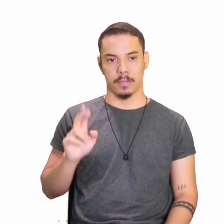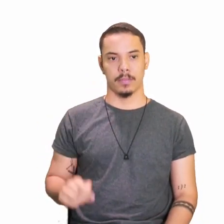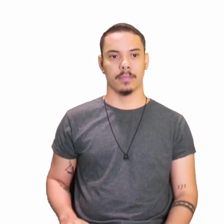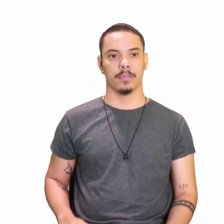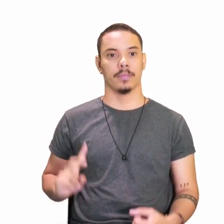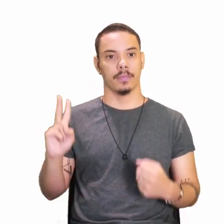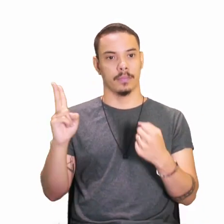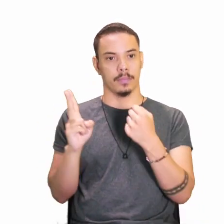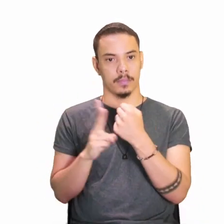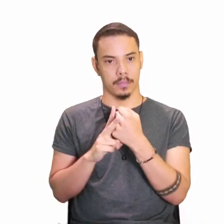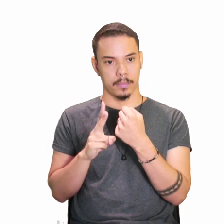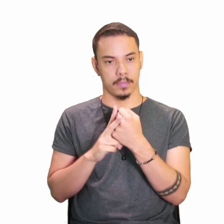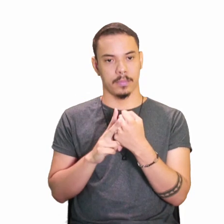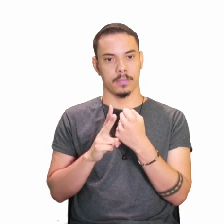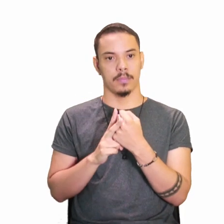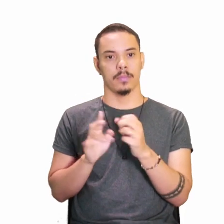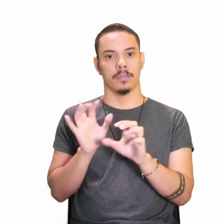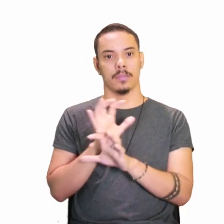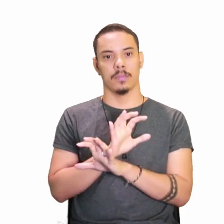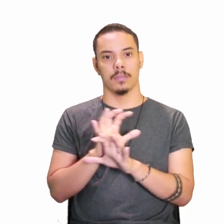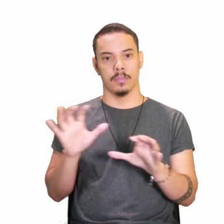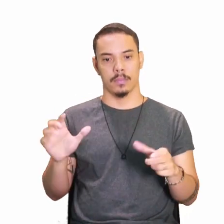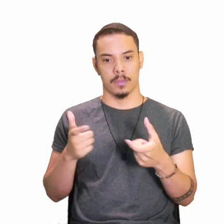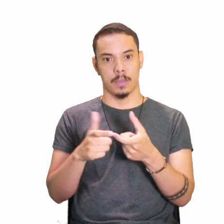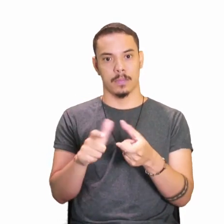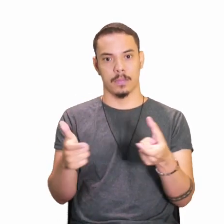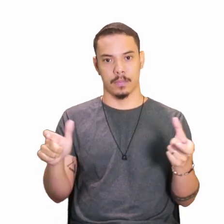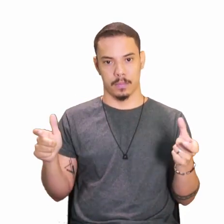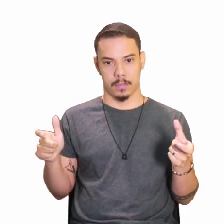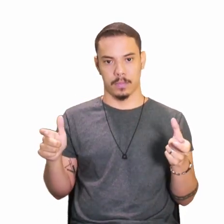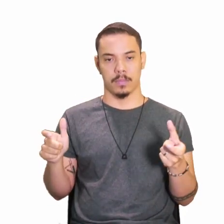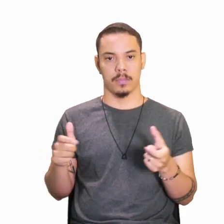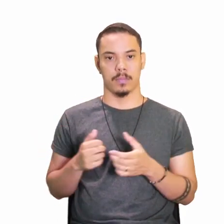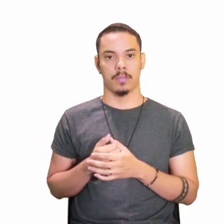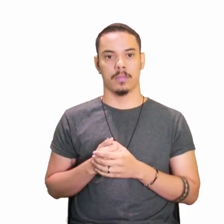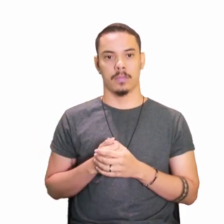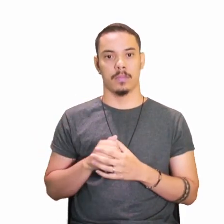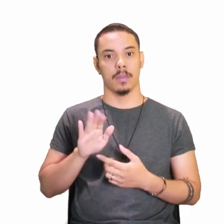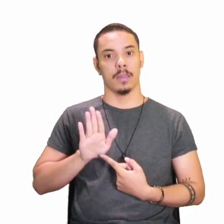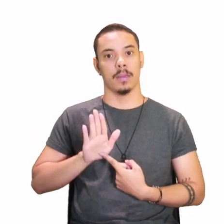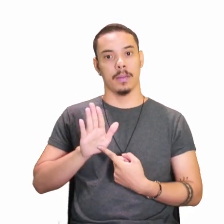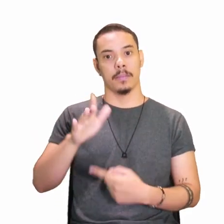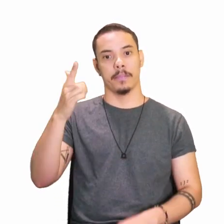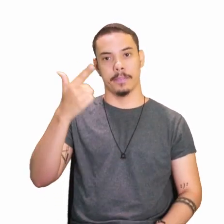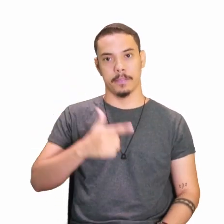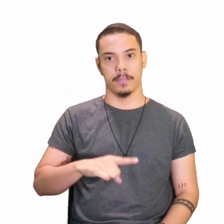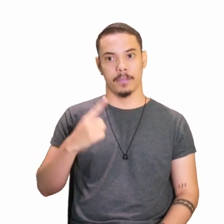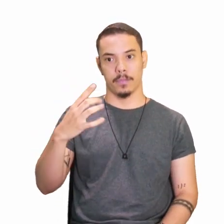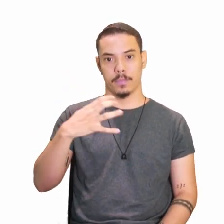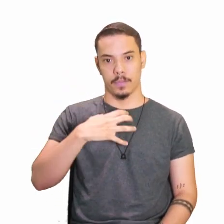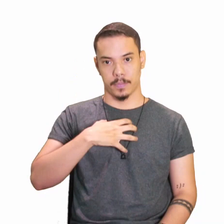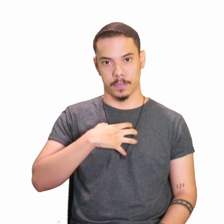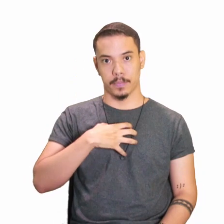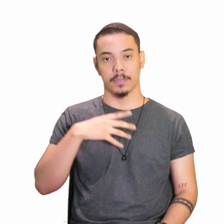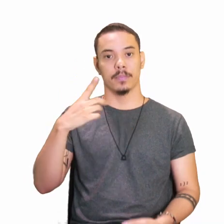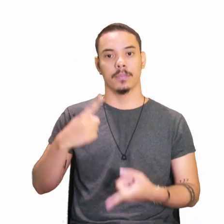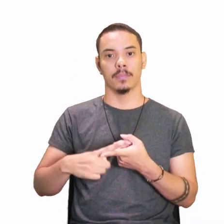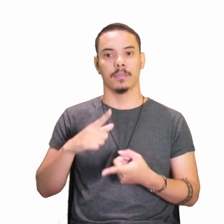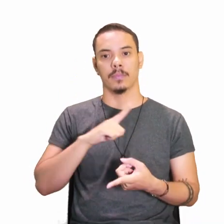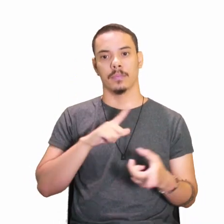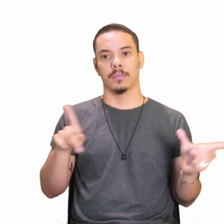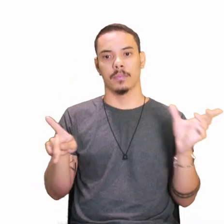o verbo chamado abundante apresentar mais de uma forma porque